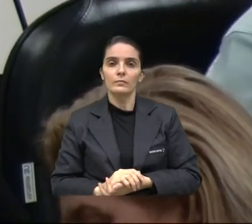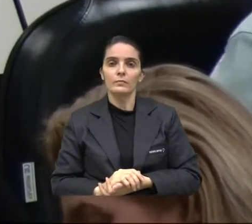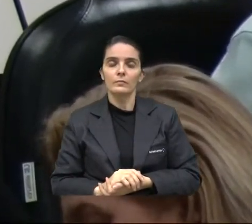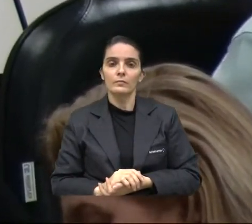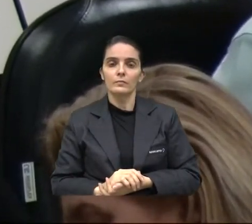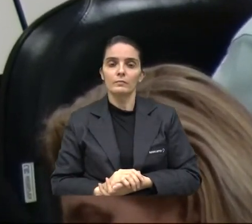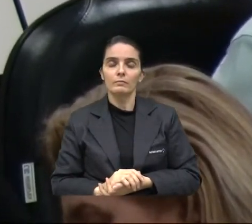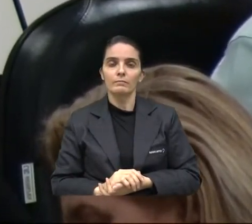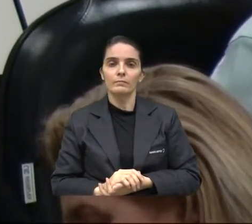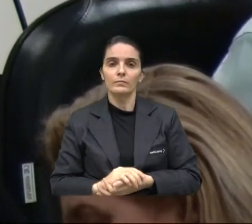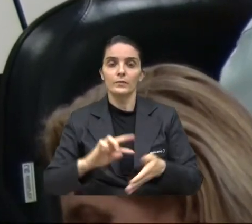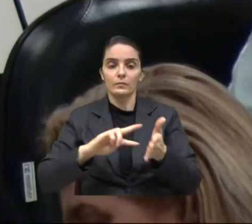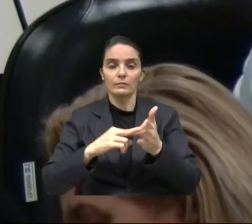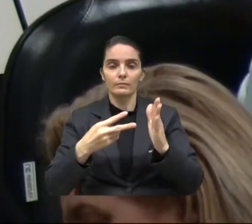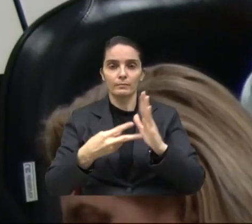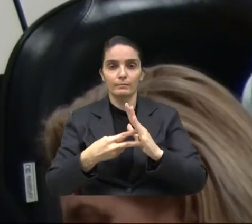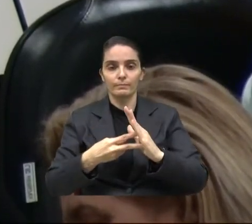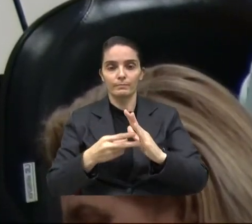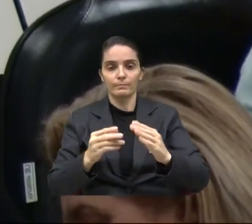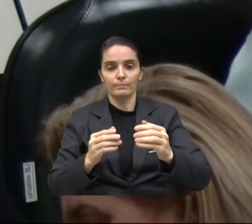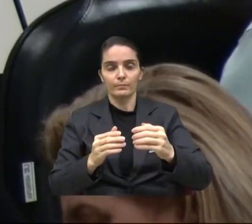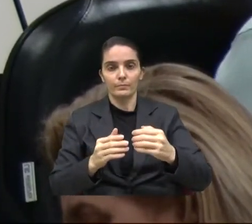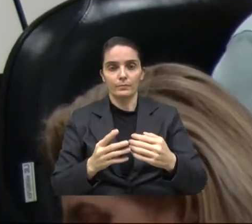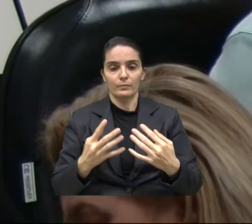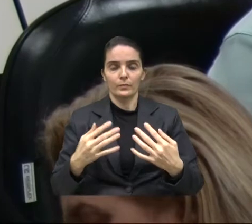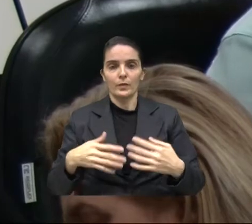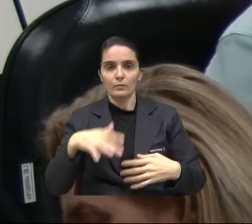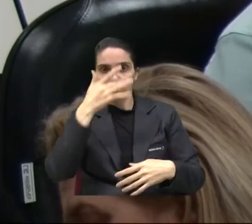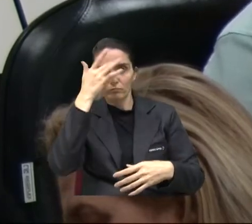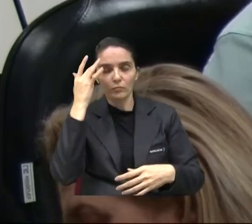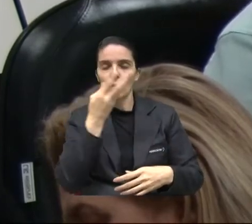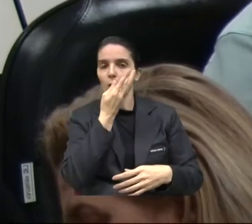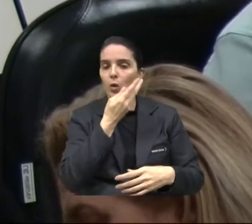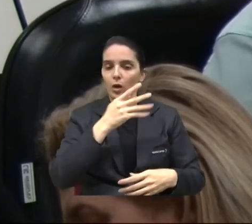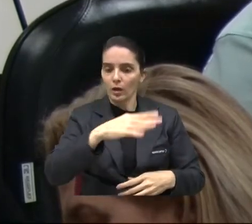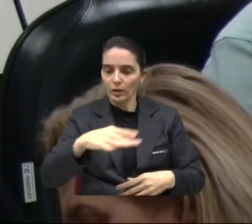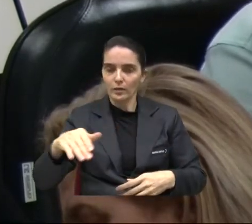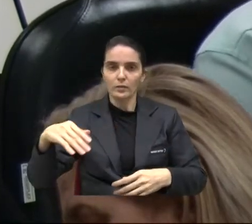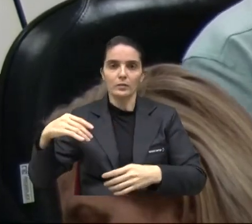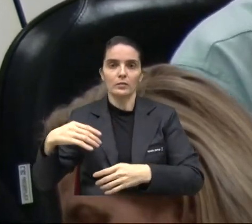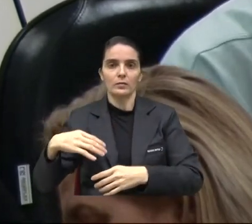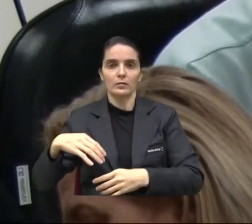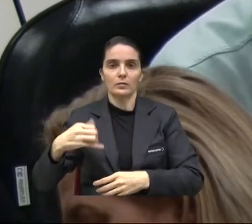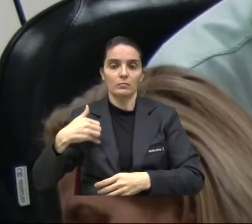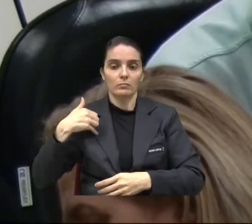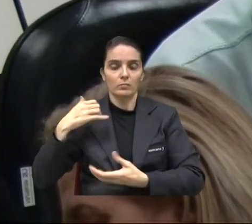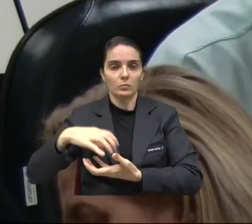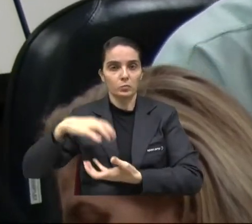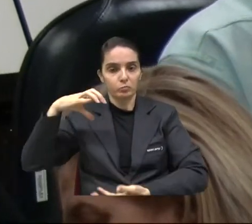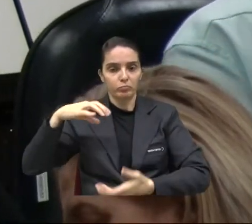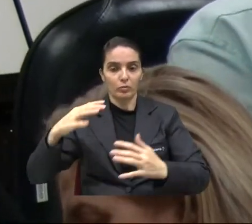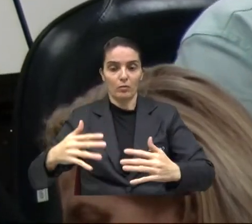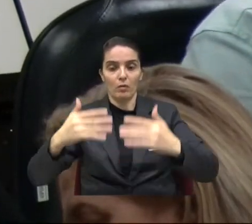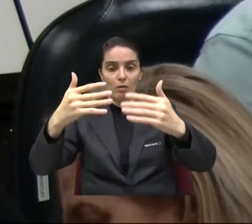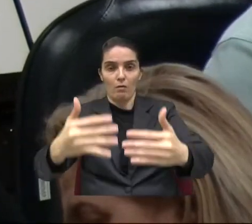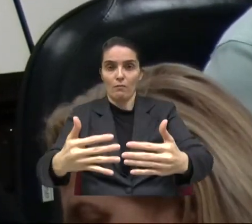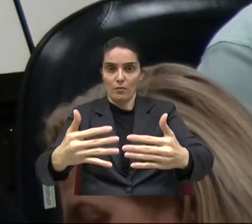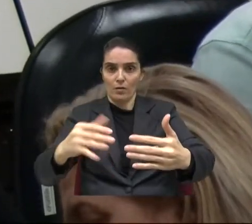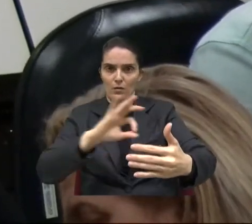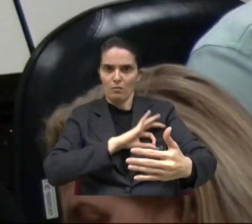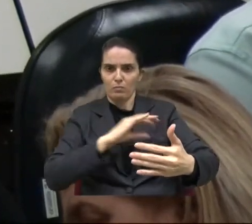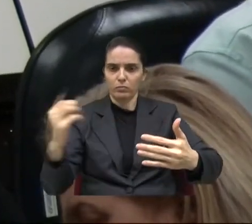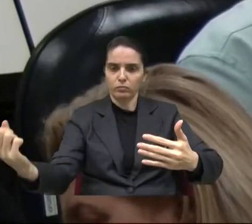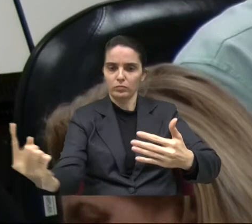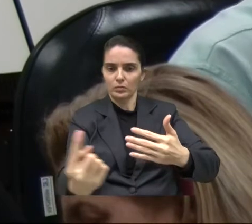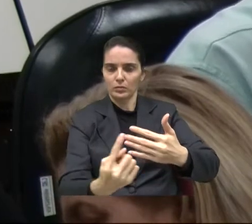uma proteção, um escudo para se resistir a essa reintegração. Então, na verdade,